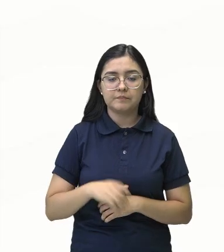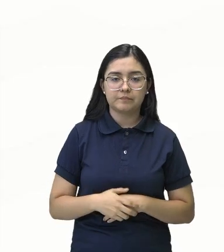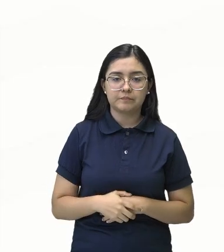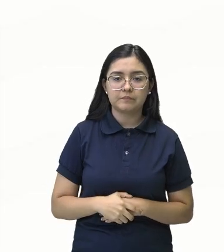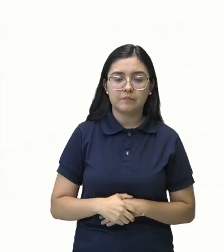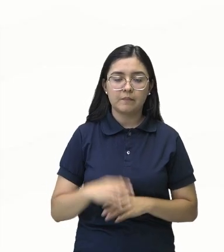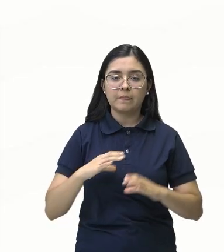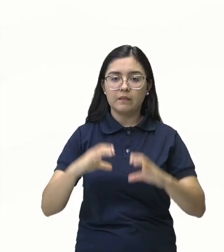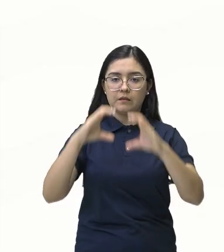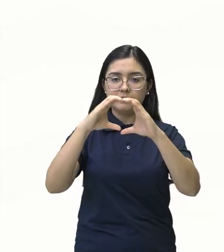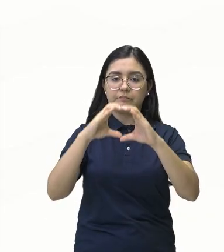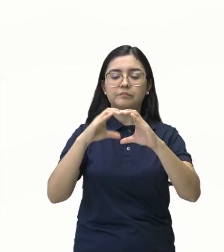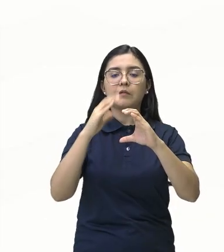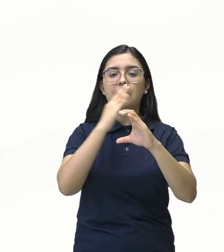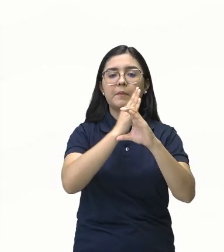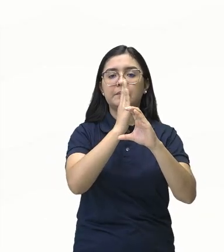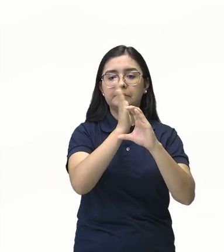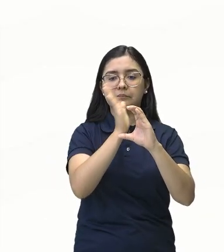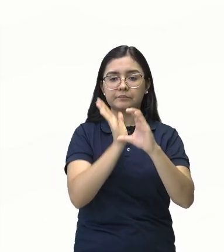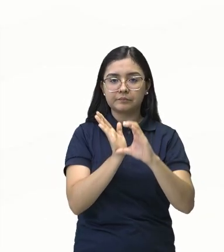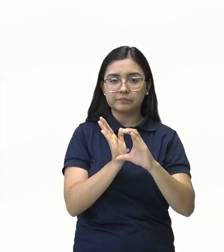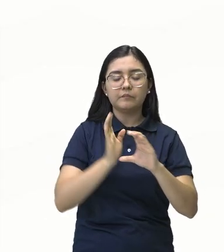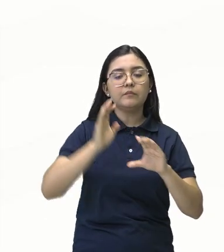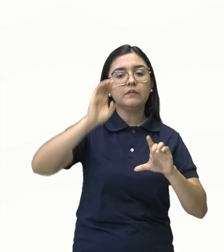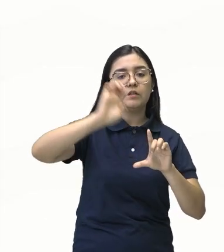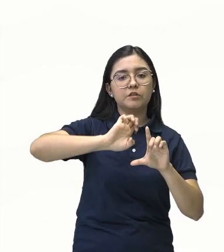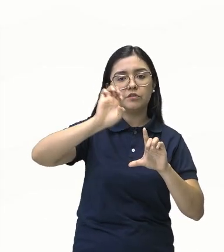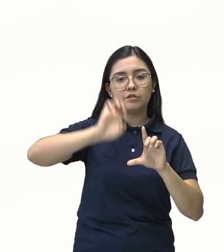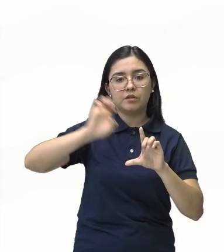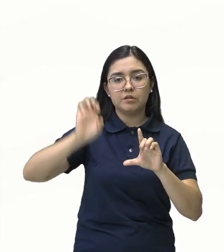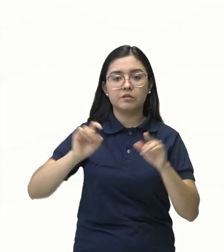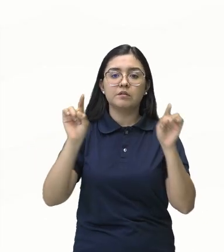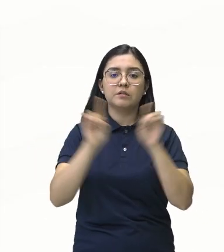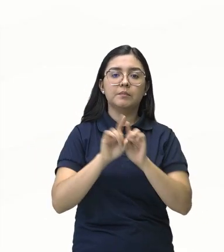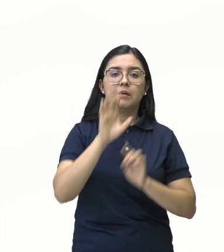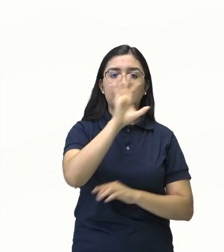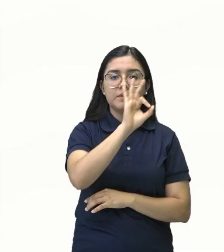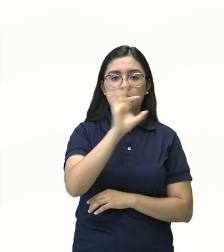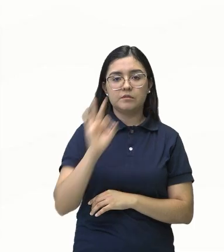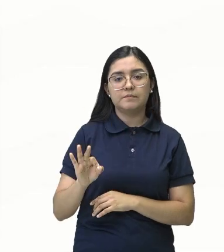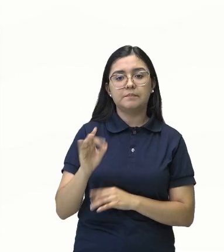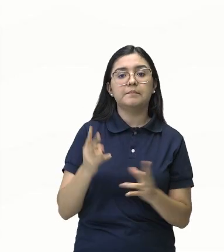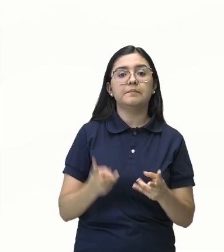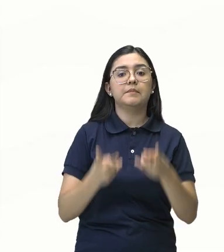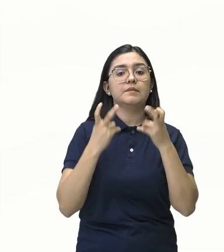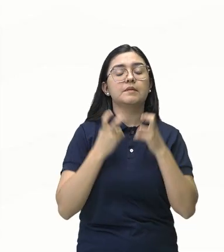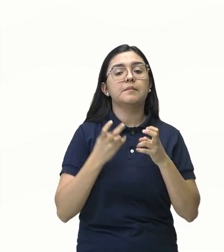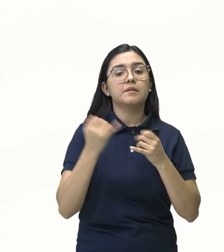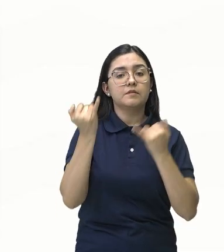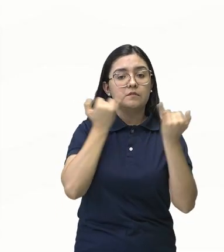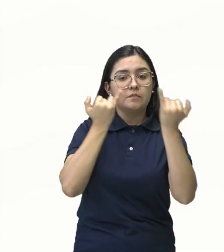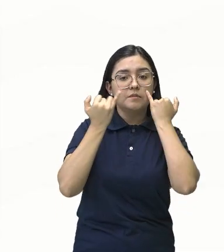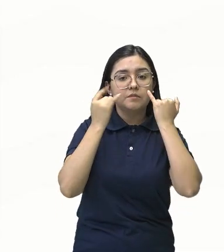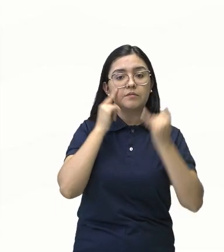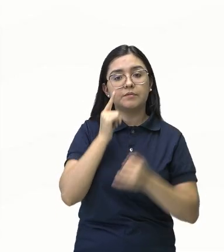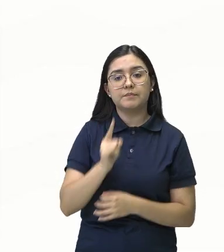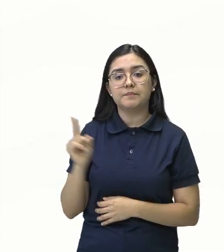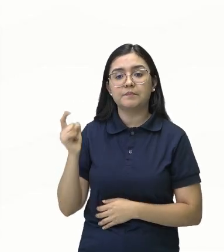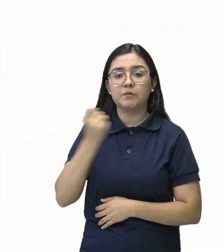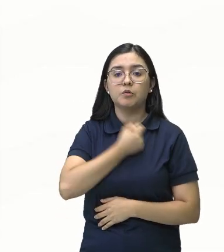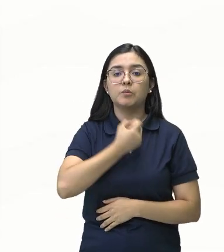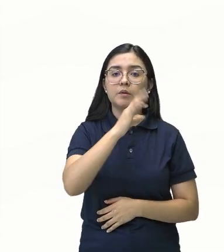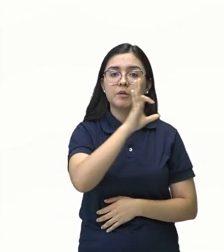É adequado para estatísticas e percentuais. Então, observe, ó, que as informações dentro dele estão